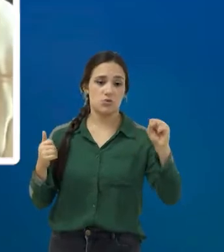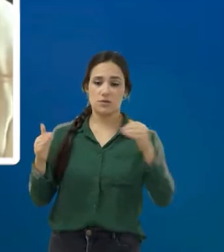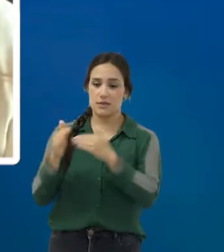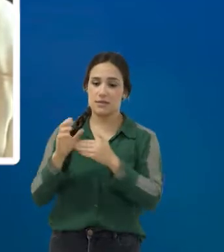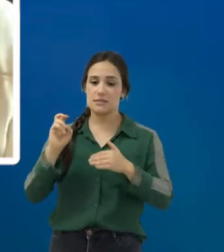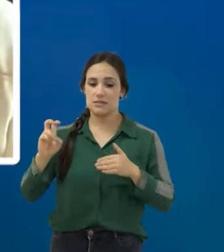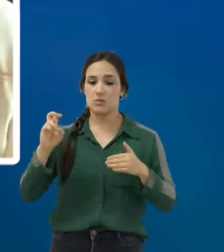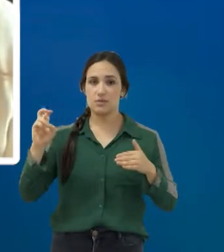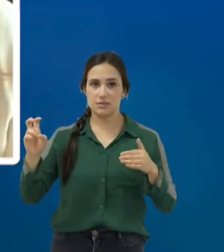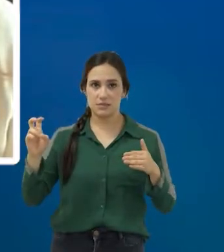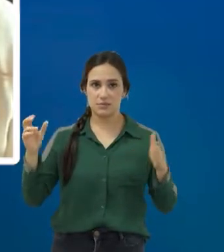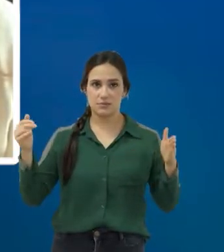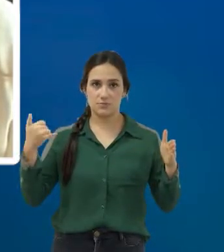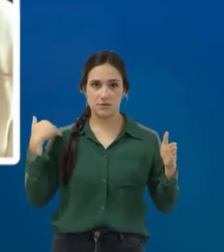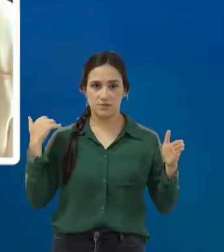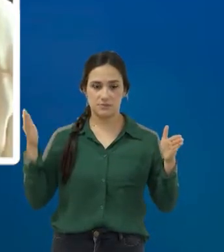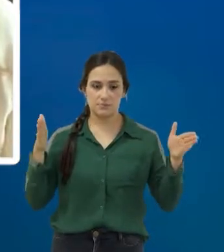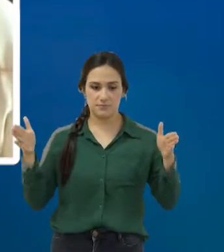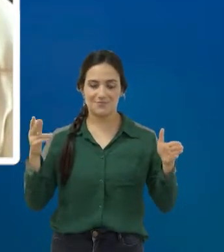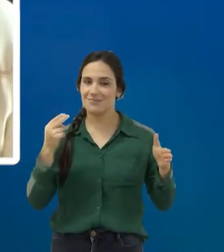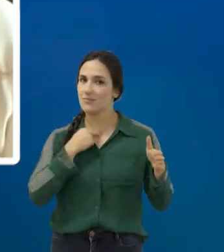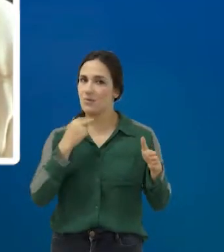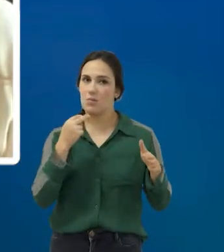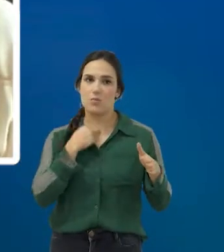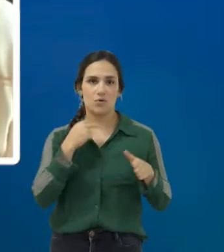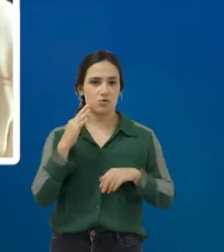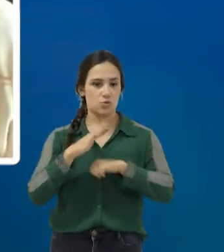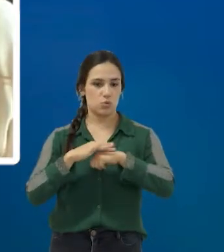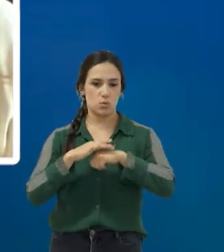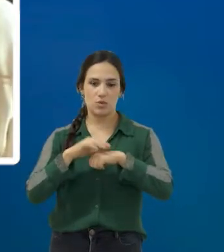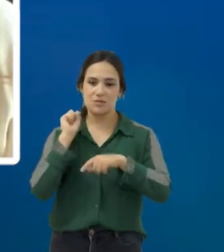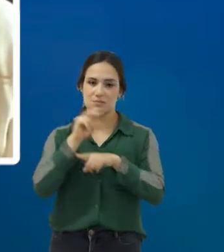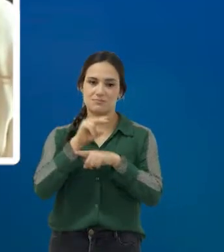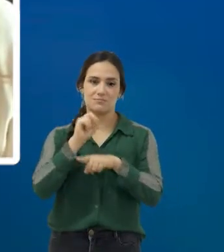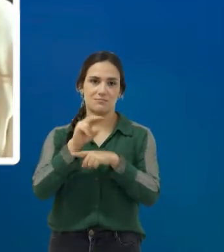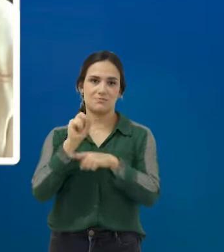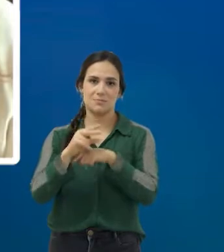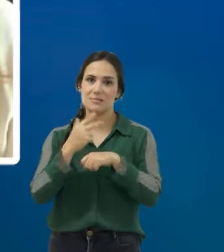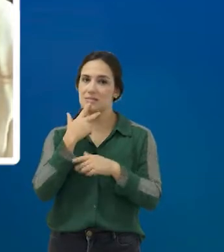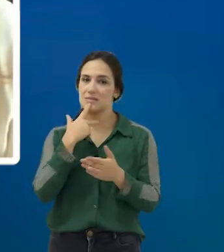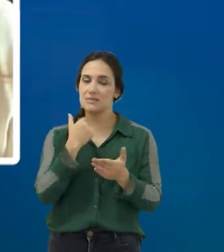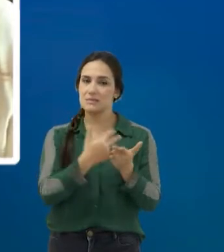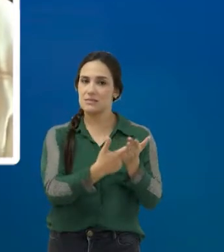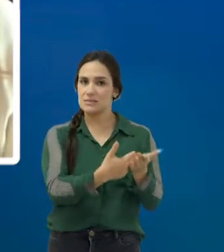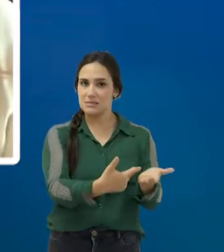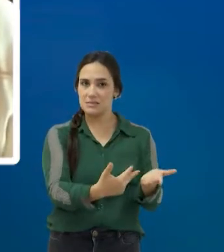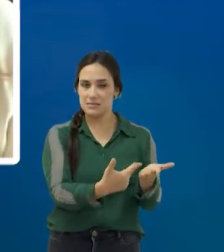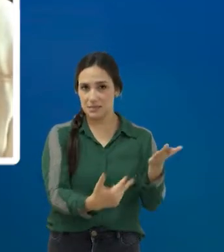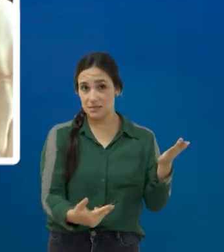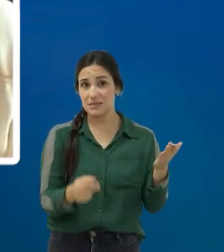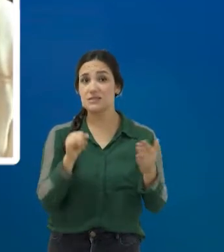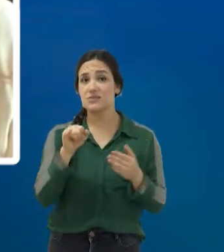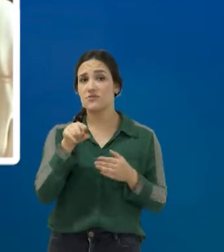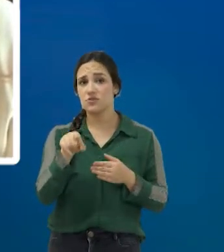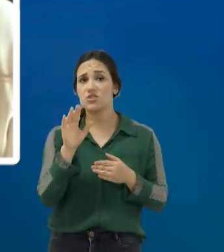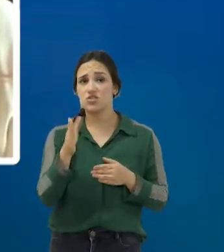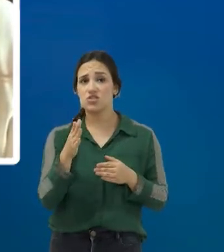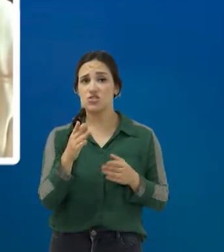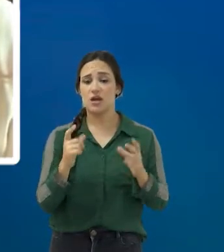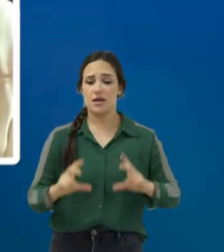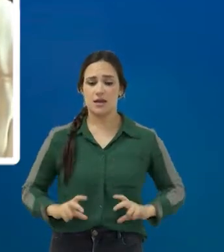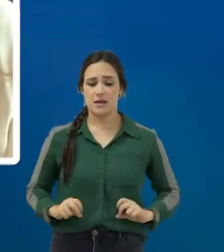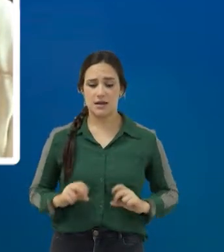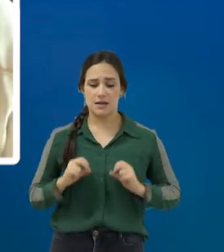18 e 55 anos. Não ter doenças transmissíveis pelo sangue. As pessoas que tiveram câncer não